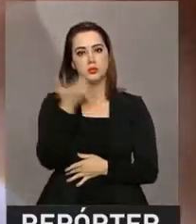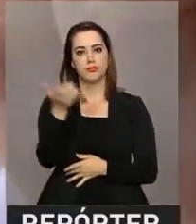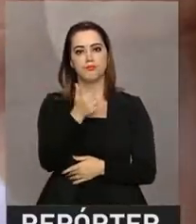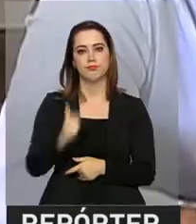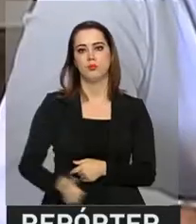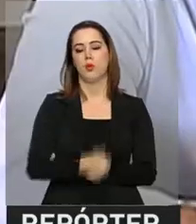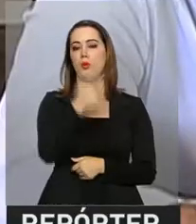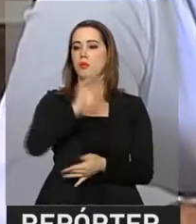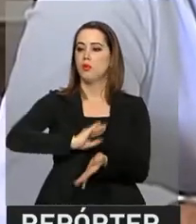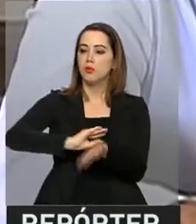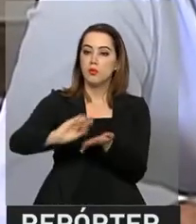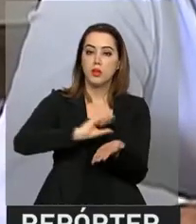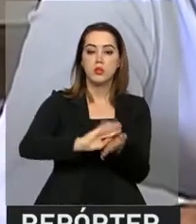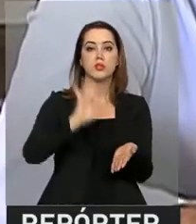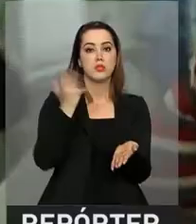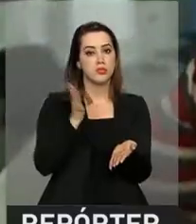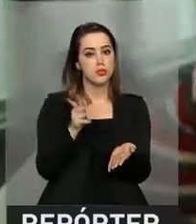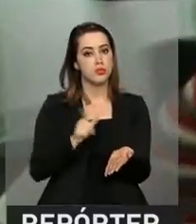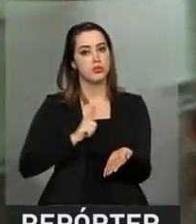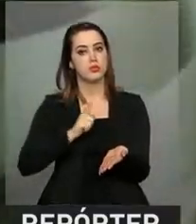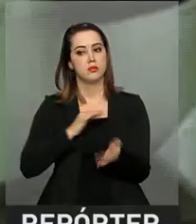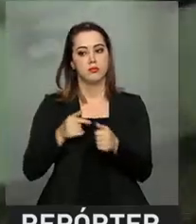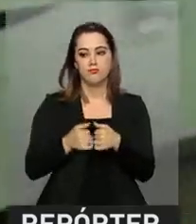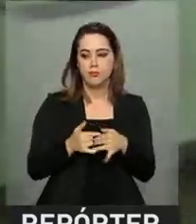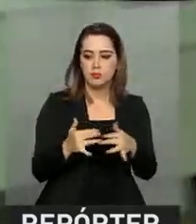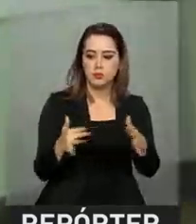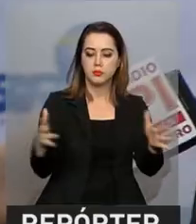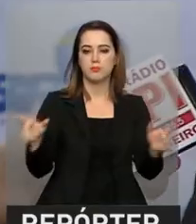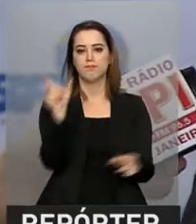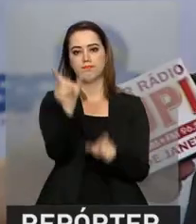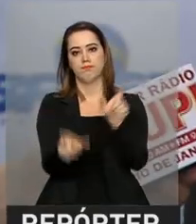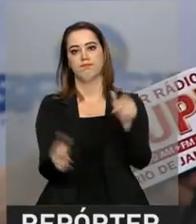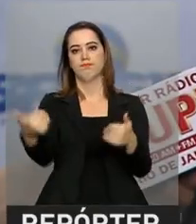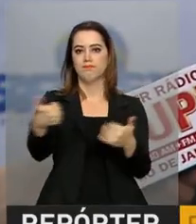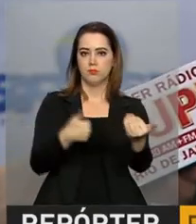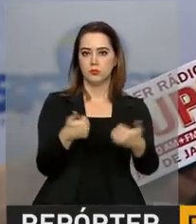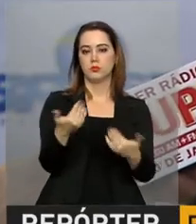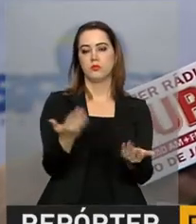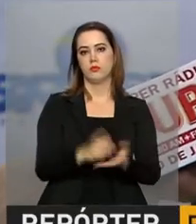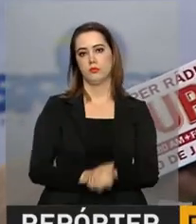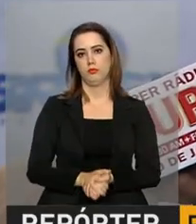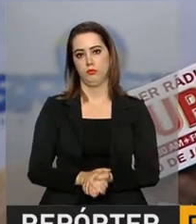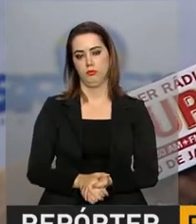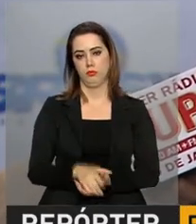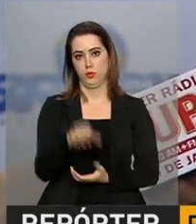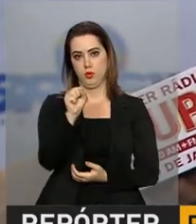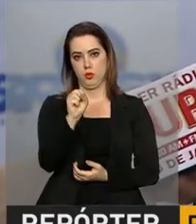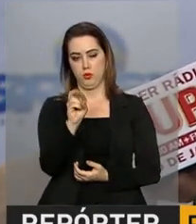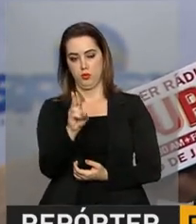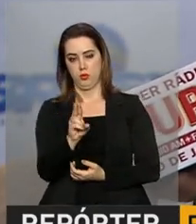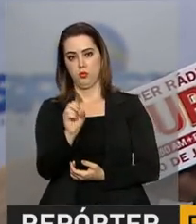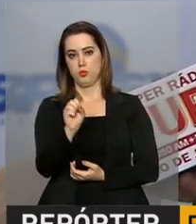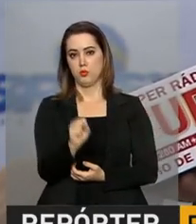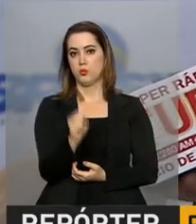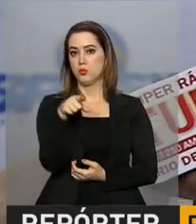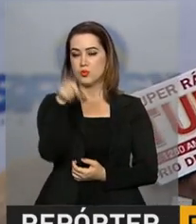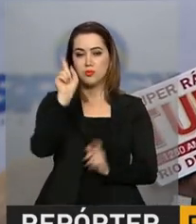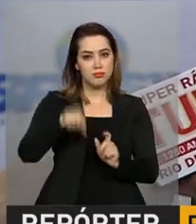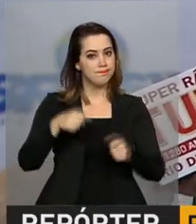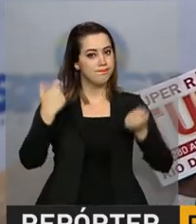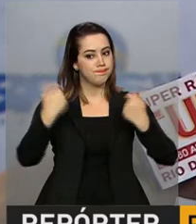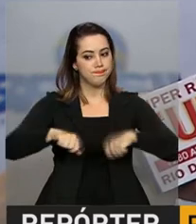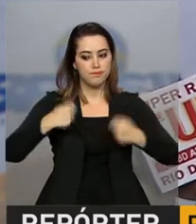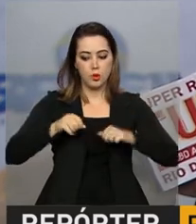recursos que já existem para melhorar e ampliar o atendimento. A ampliação do SUS é uma necessidade